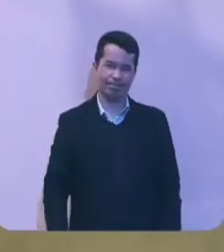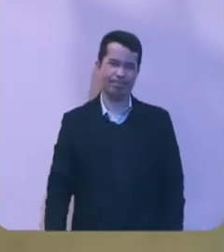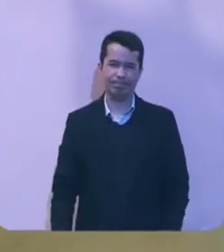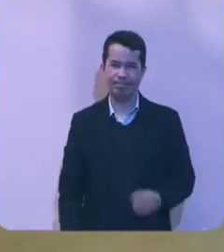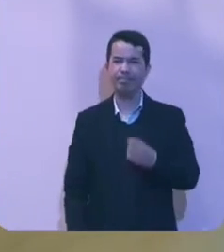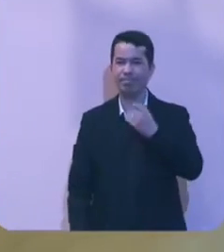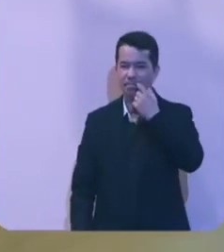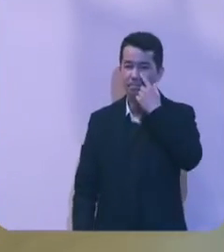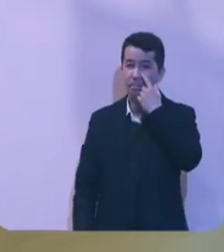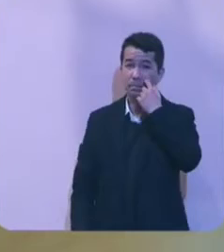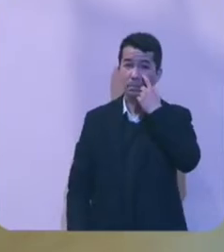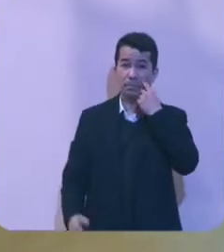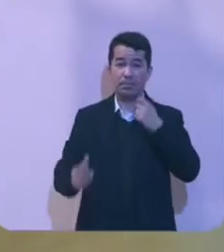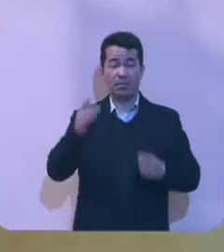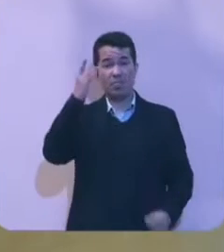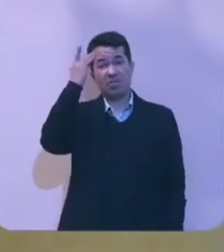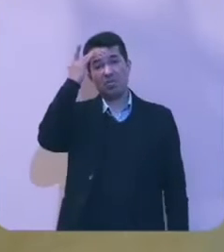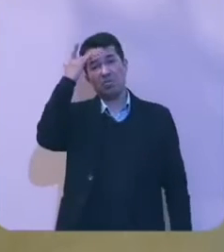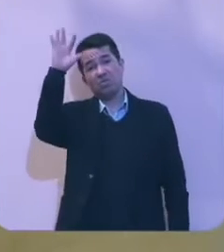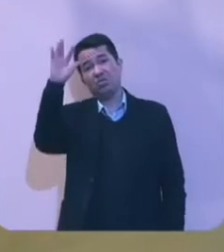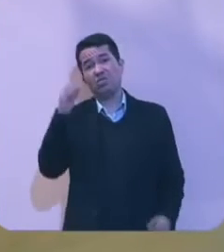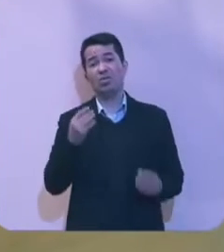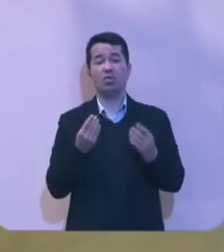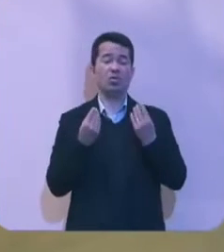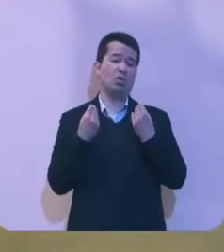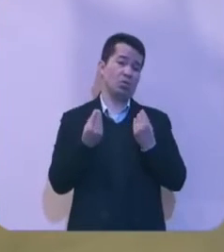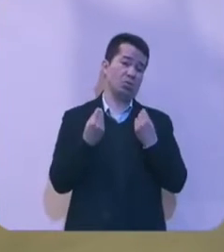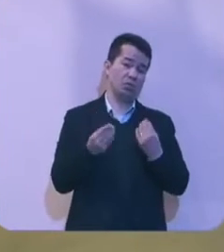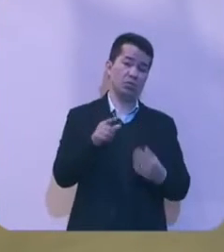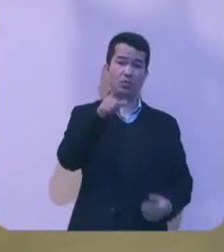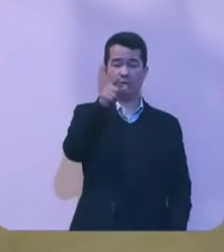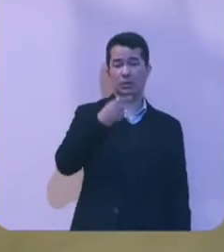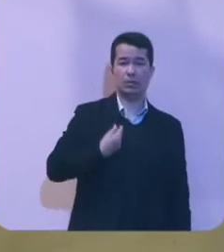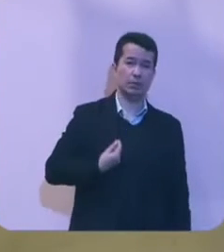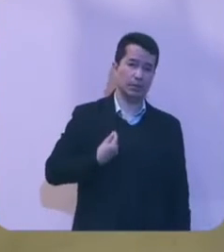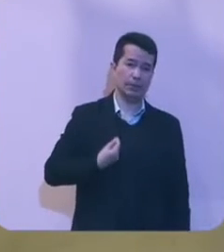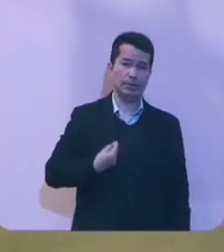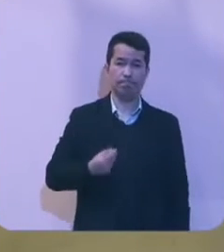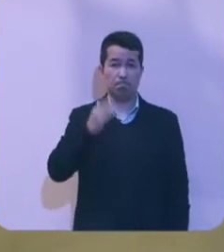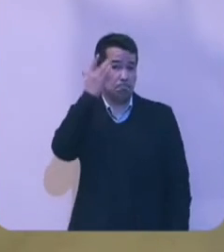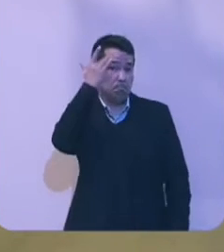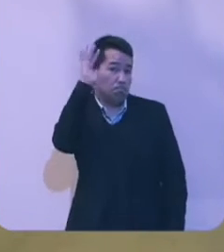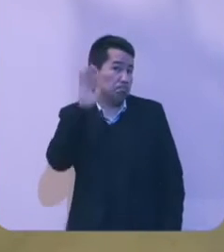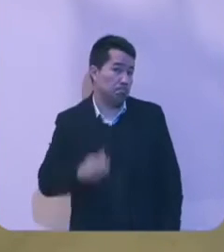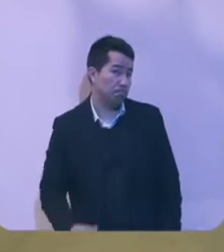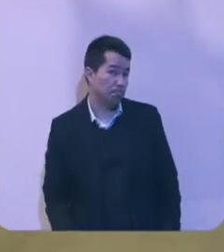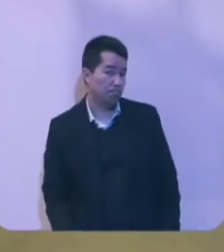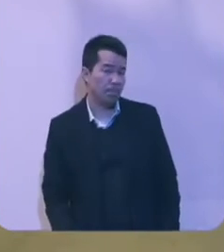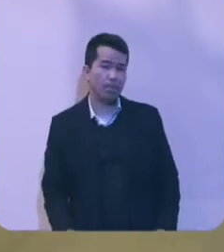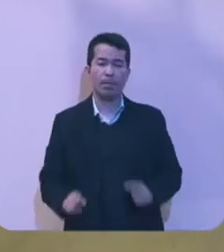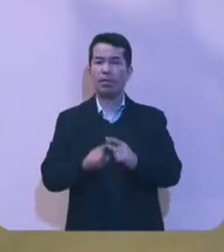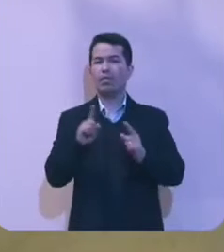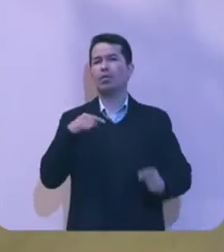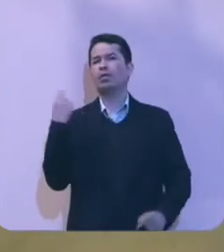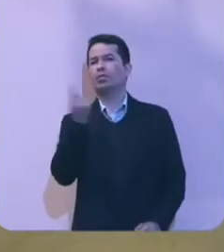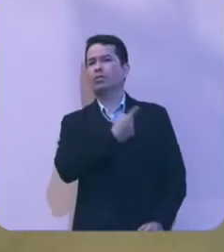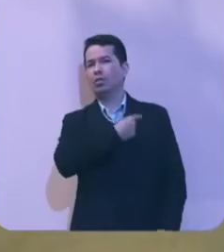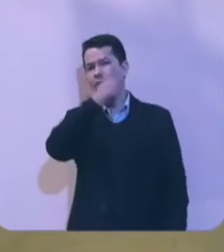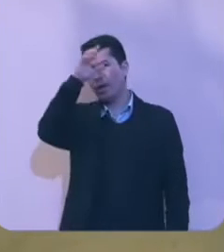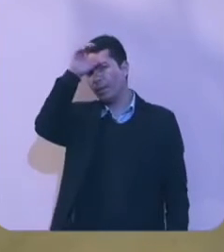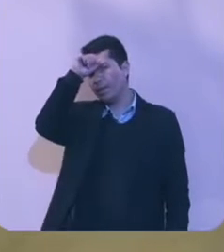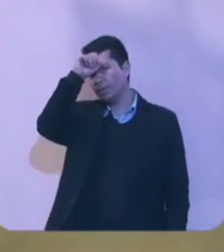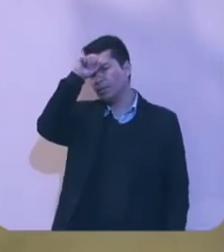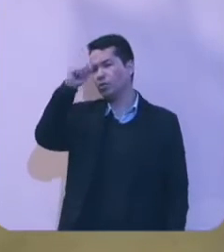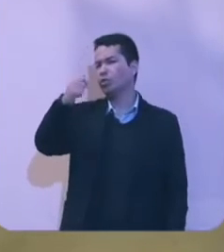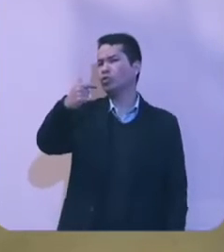Eu não sei o que você está vivendo, mas a gente aprendeu duas coisas aqui hoje, tremendas, e que